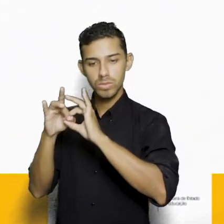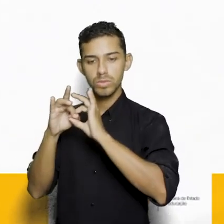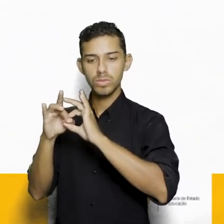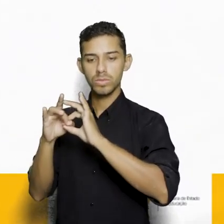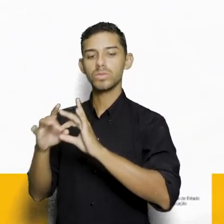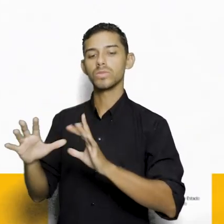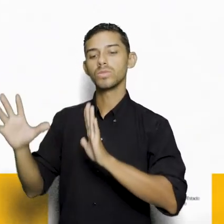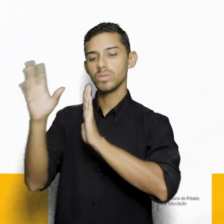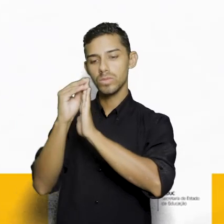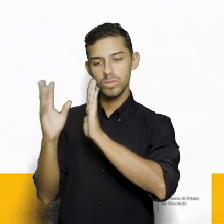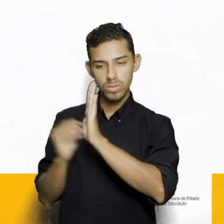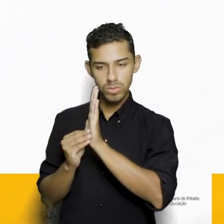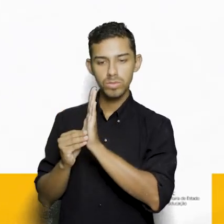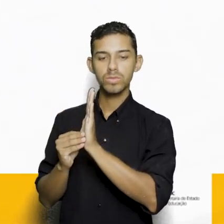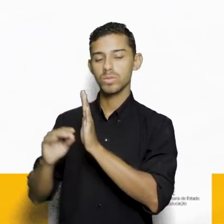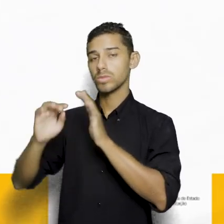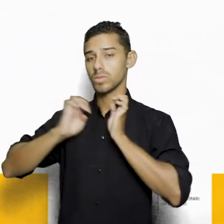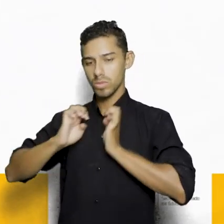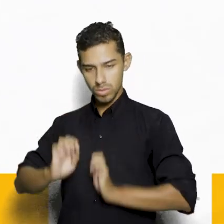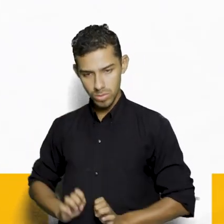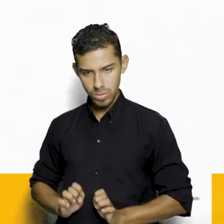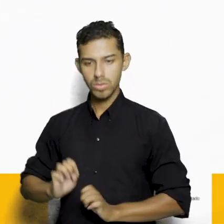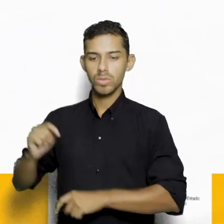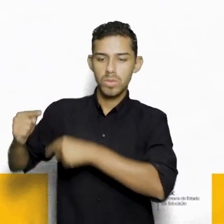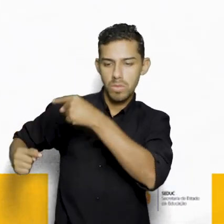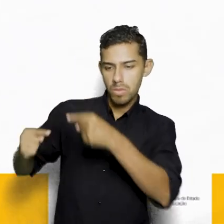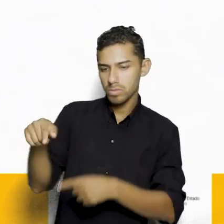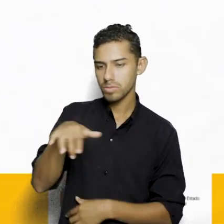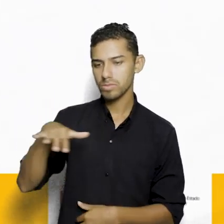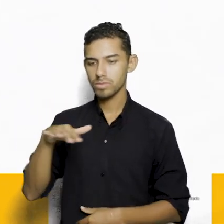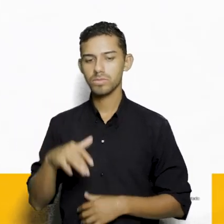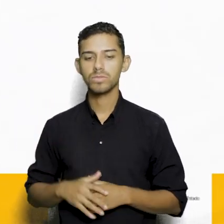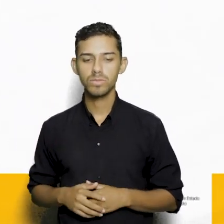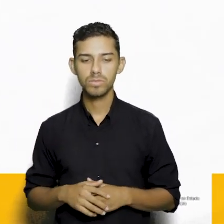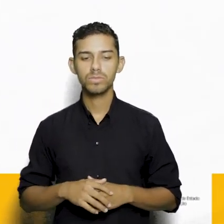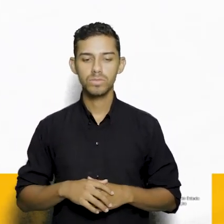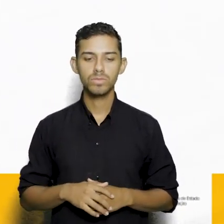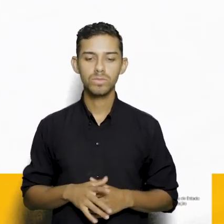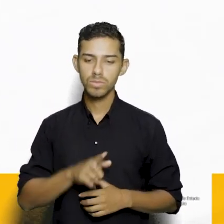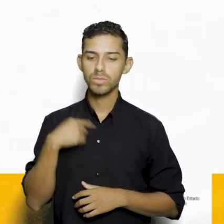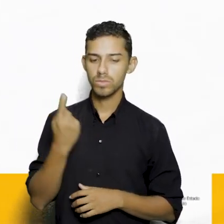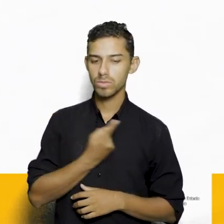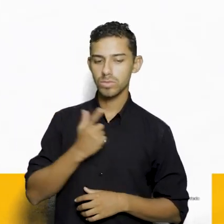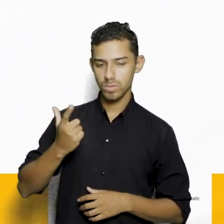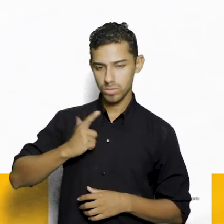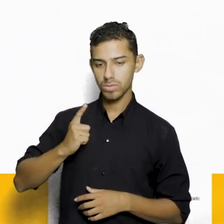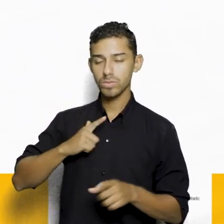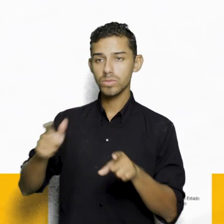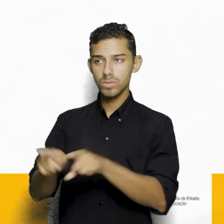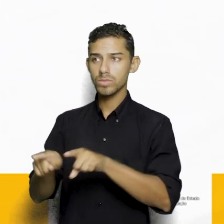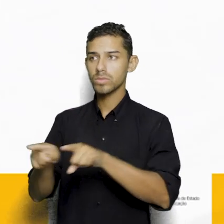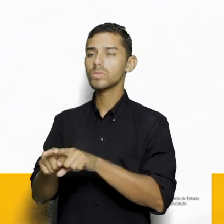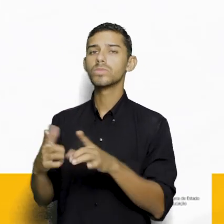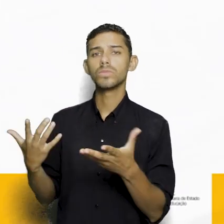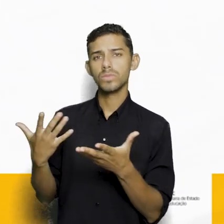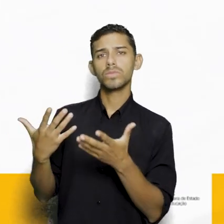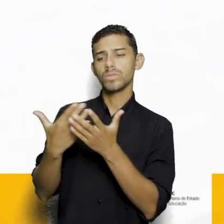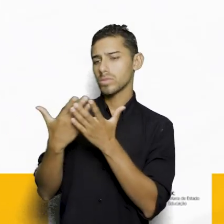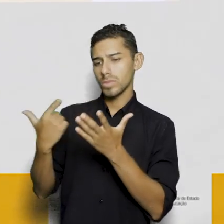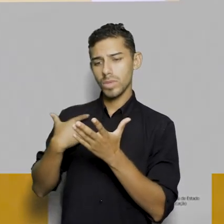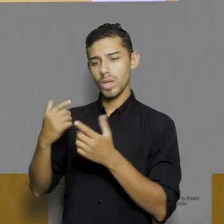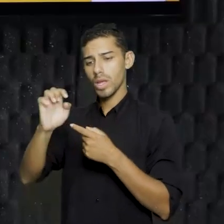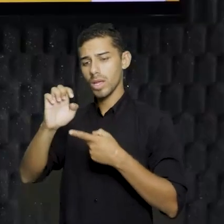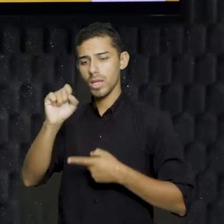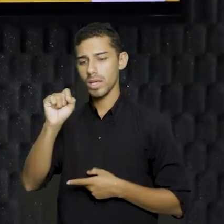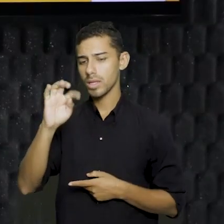seu conteúdo ético, político, tá? Nós temos também elementos da estética,